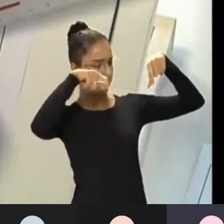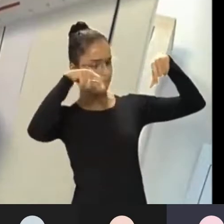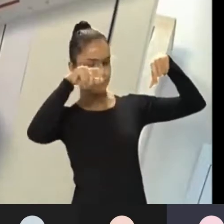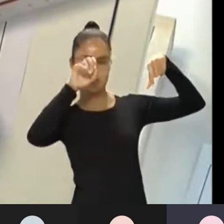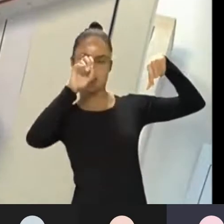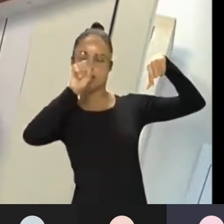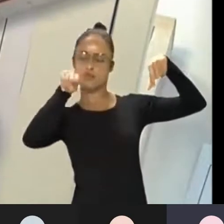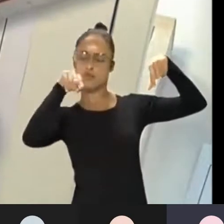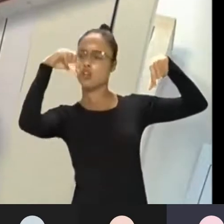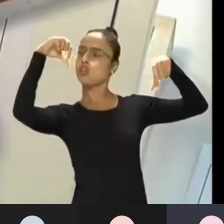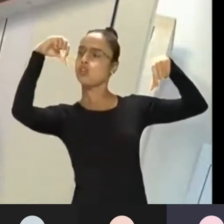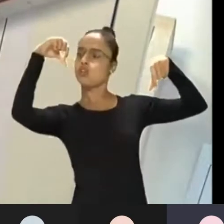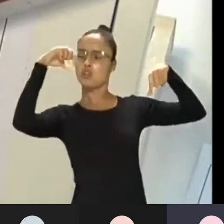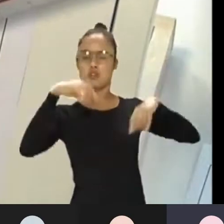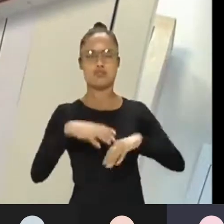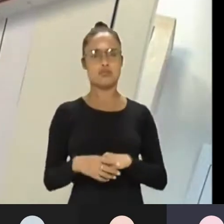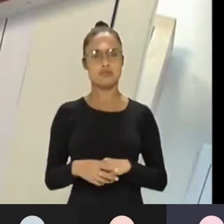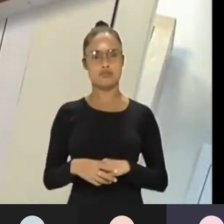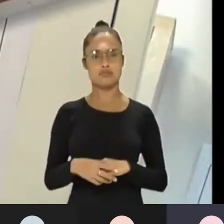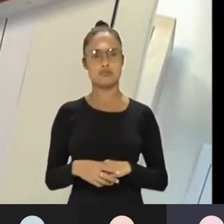0,9.